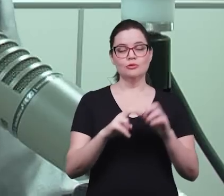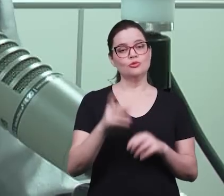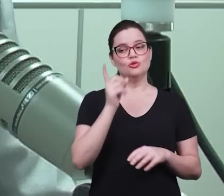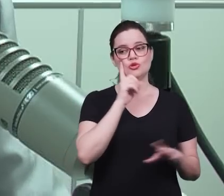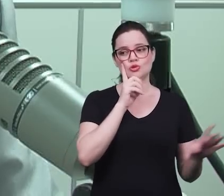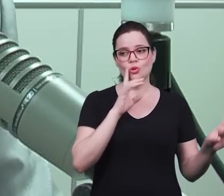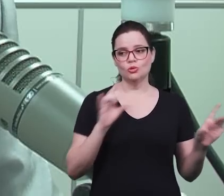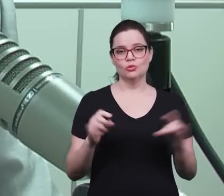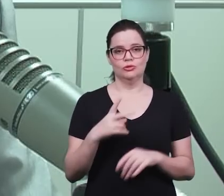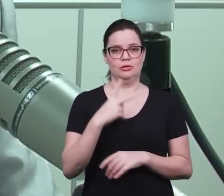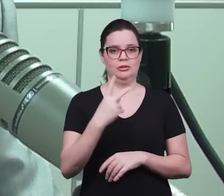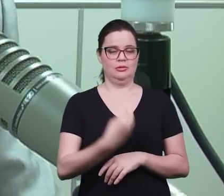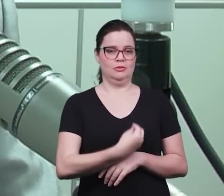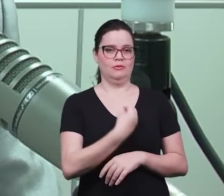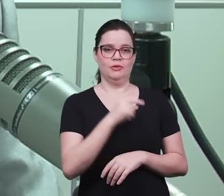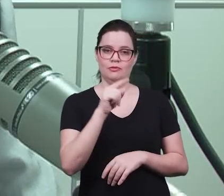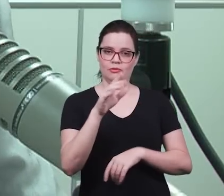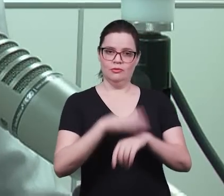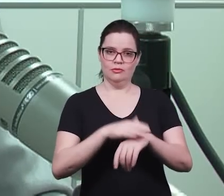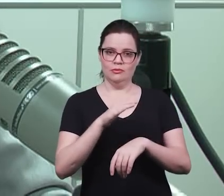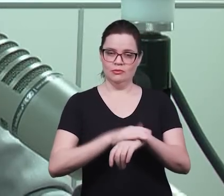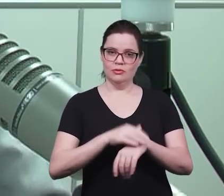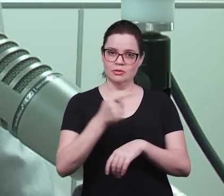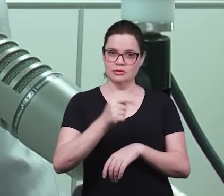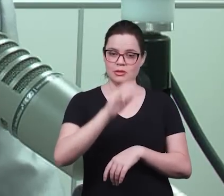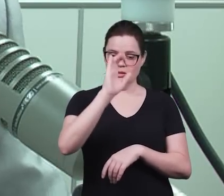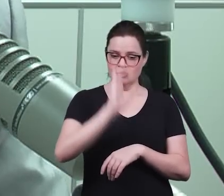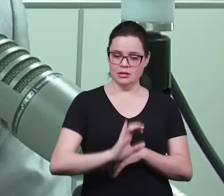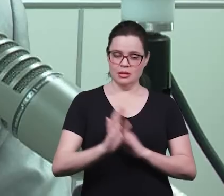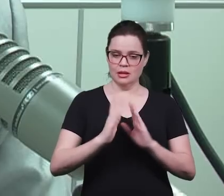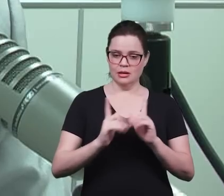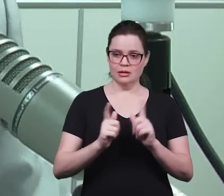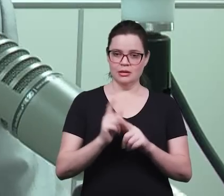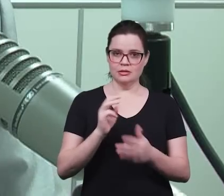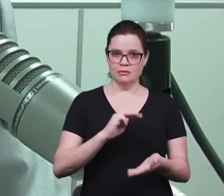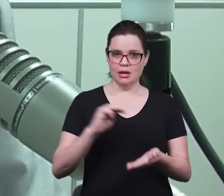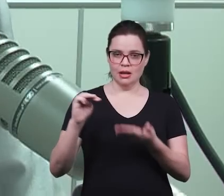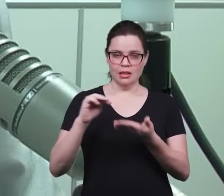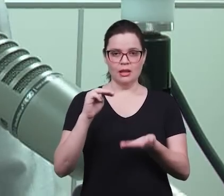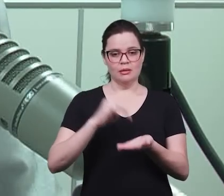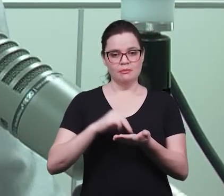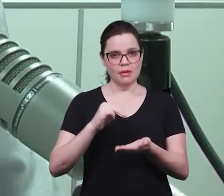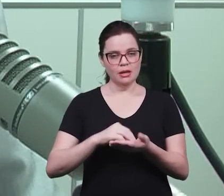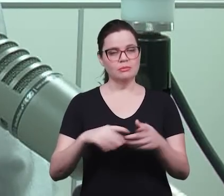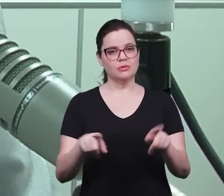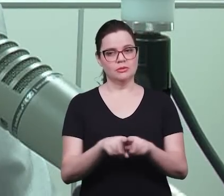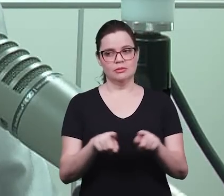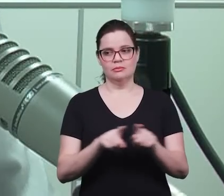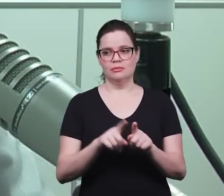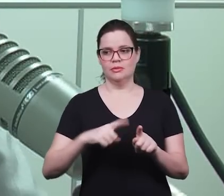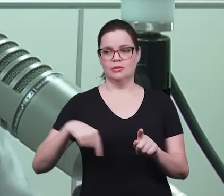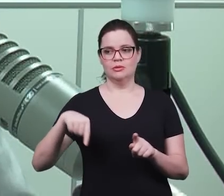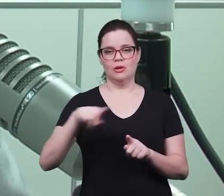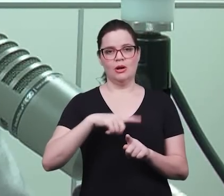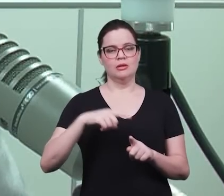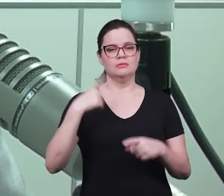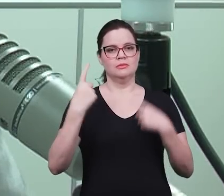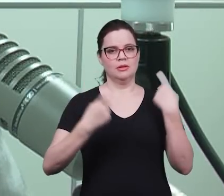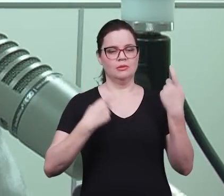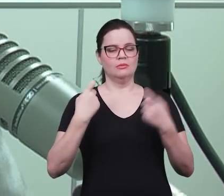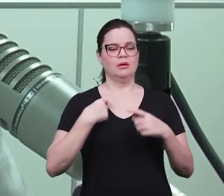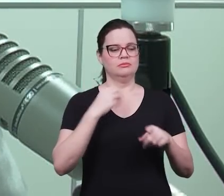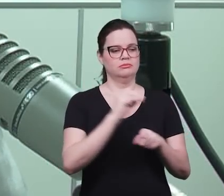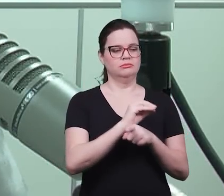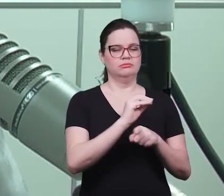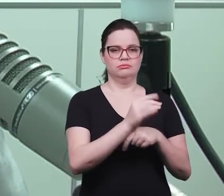a você como cidadão, você como membro da igreja, o nosso cuidado, a nossa preocupação. E por isso que nós hoje vamos